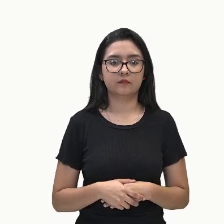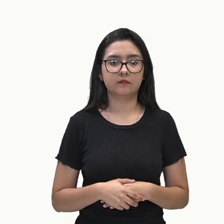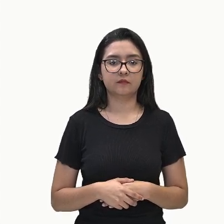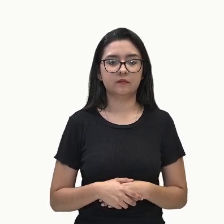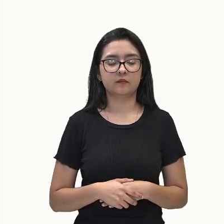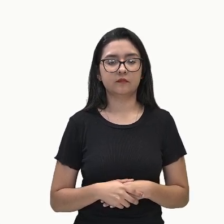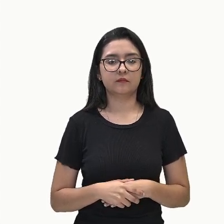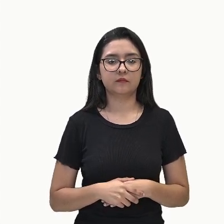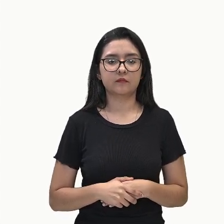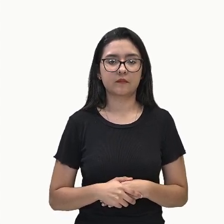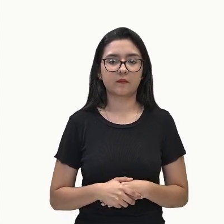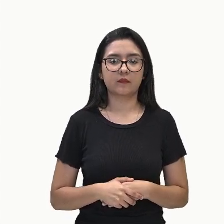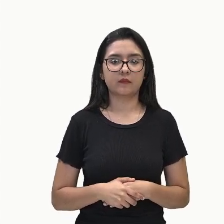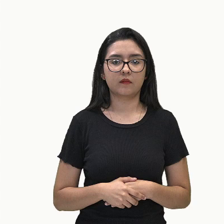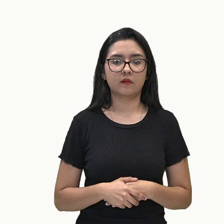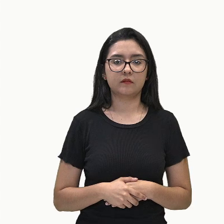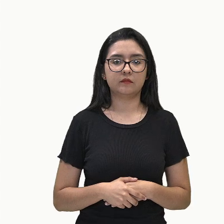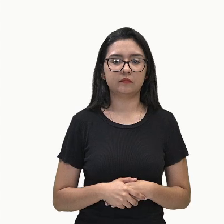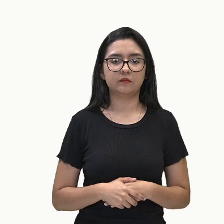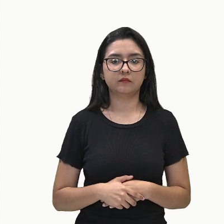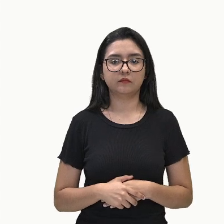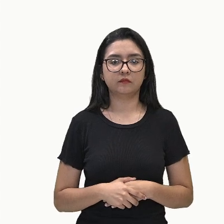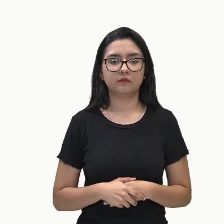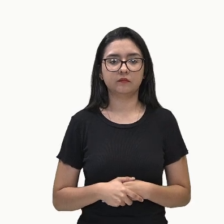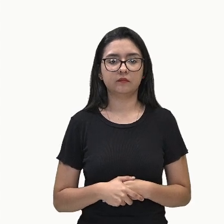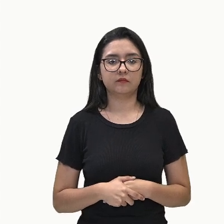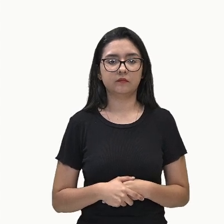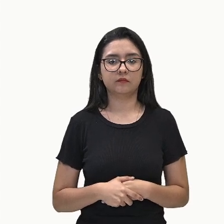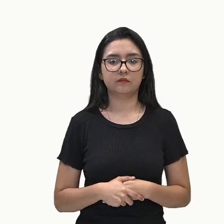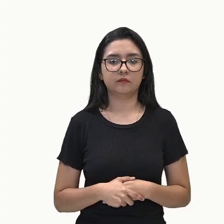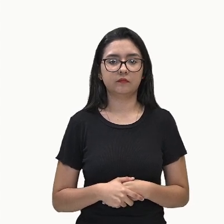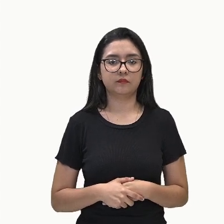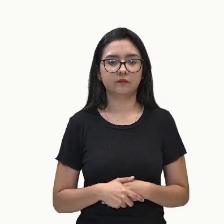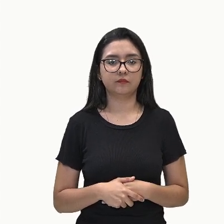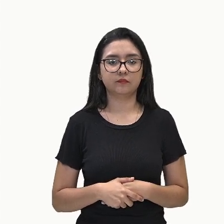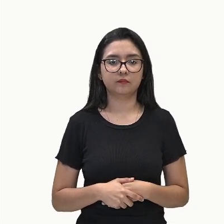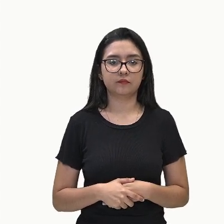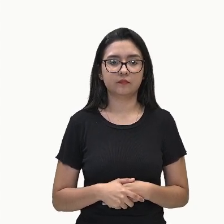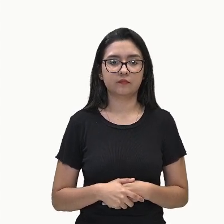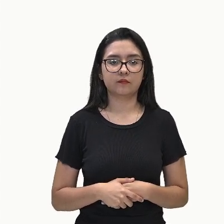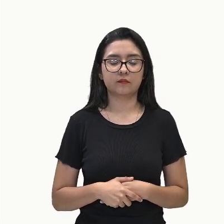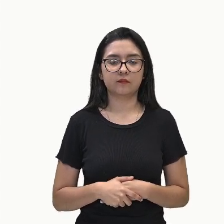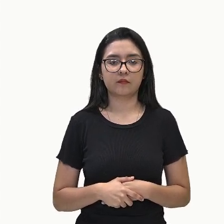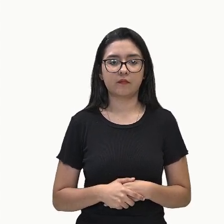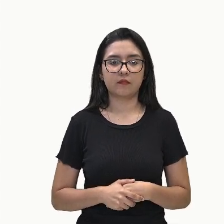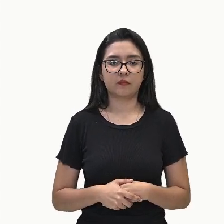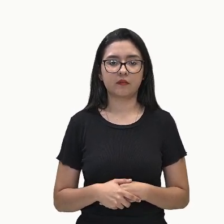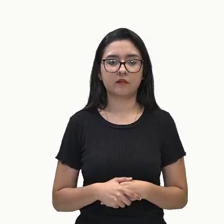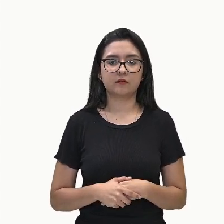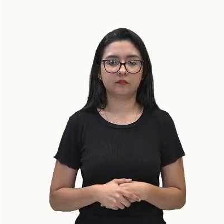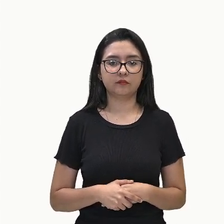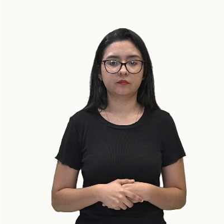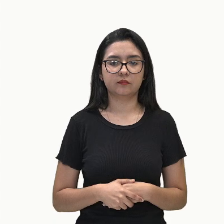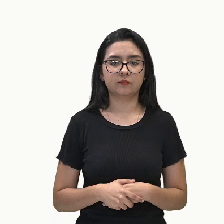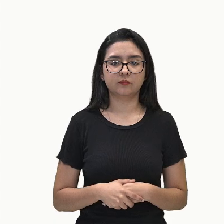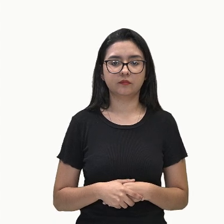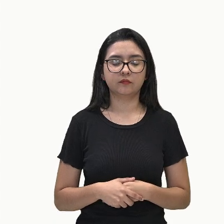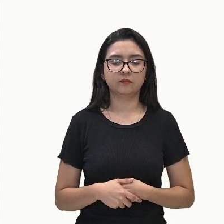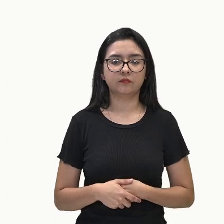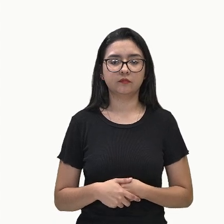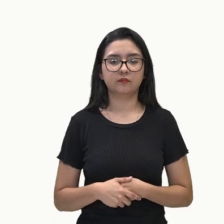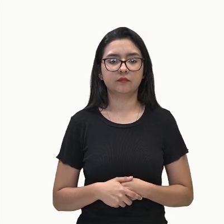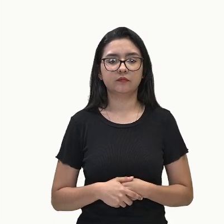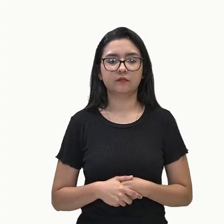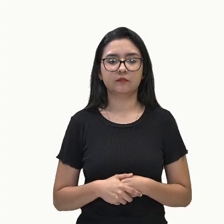administra e interpreta pruebas psicológicas para diagnosticar